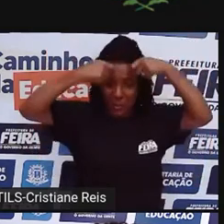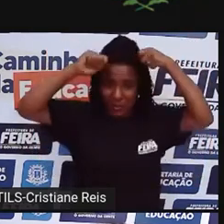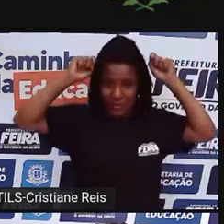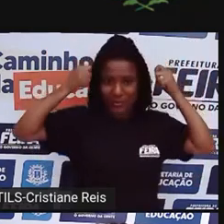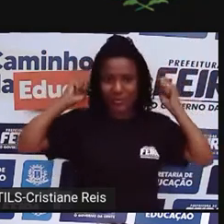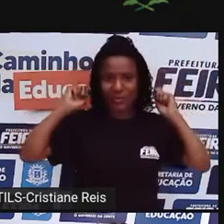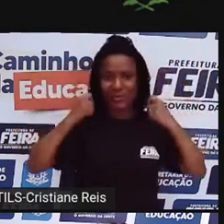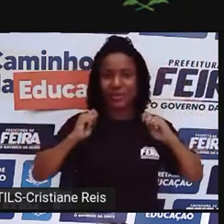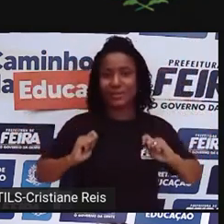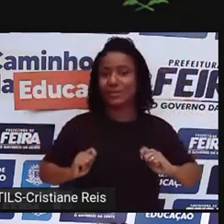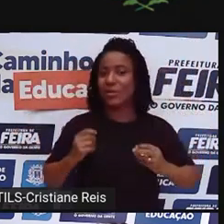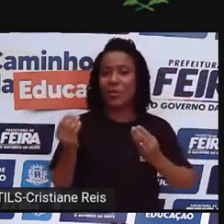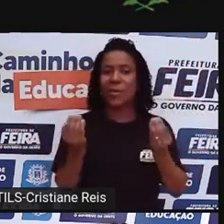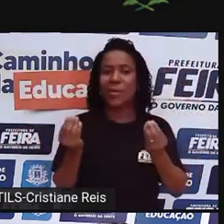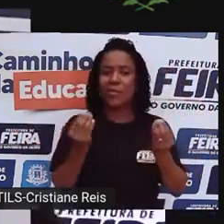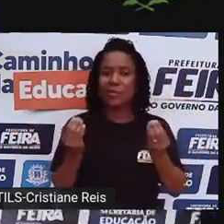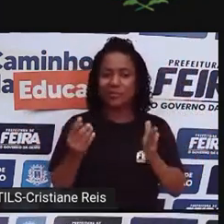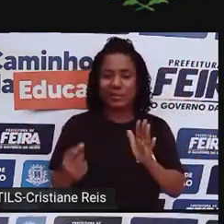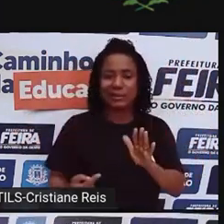variedades possíveis?